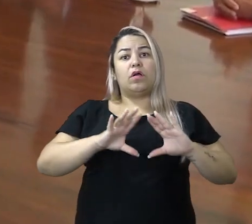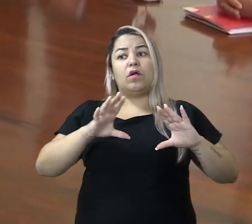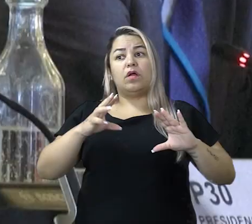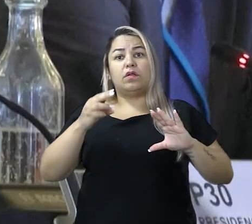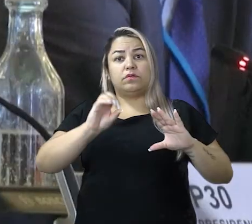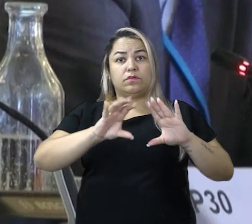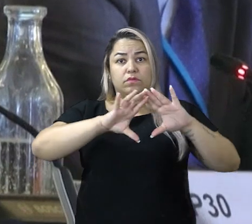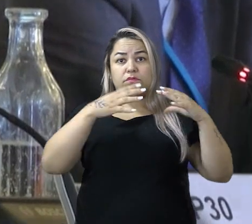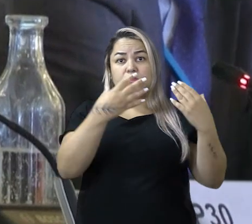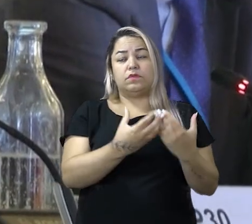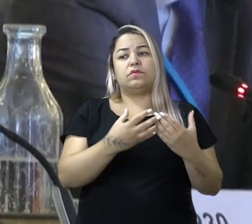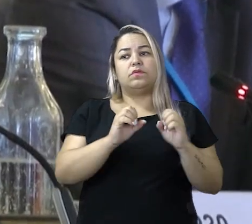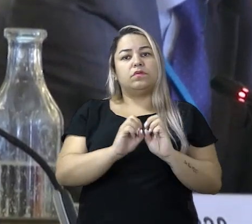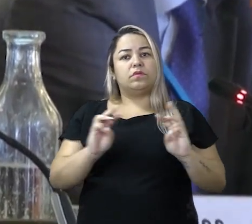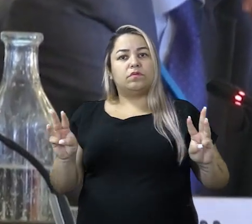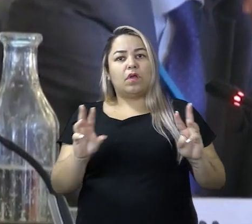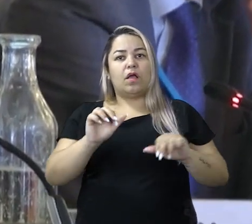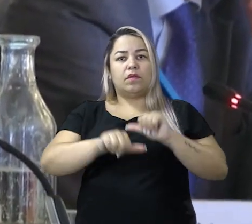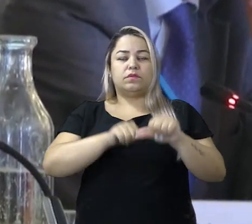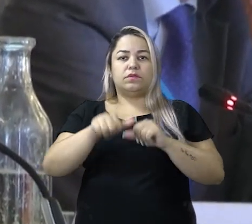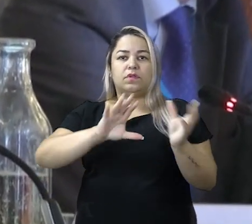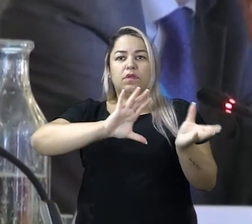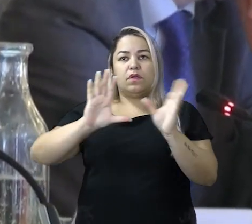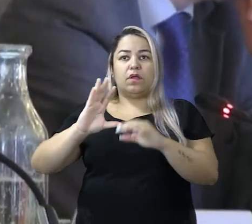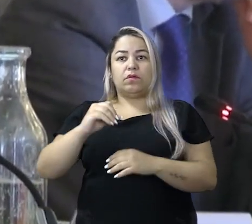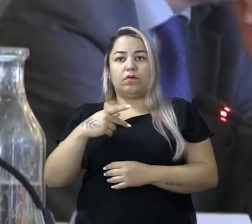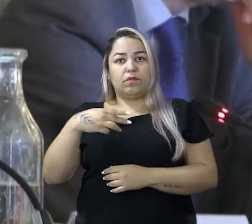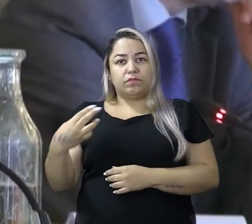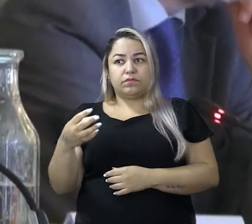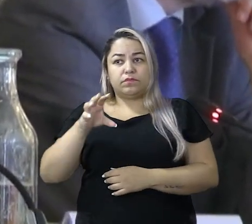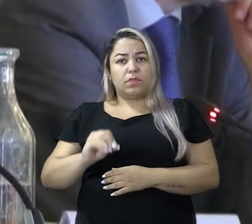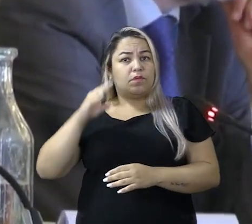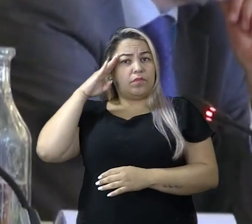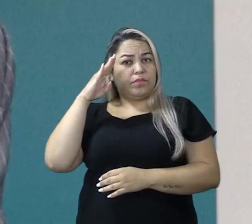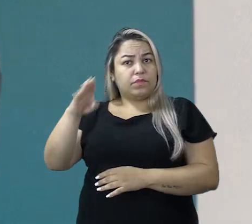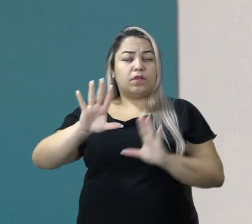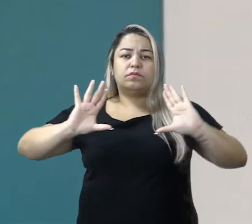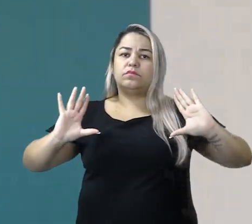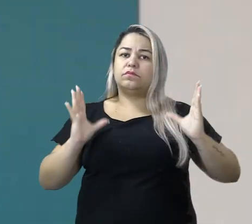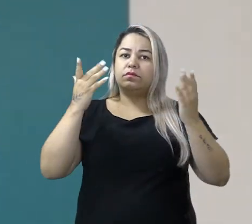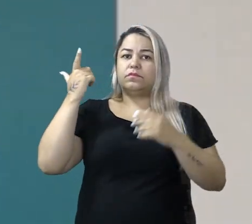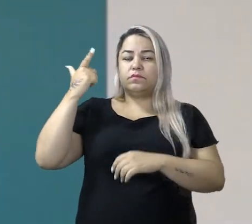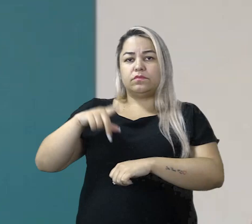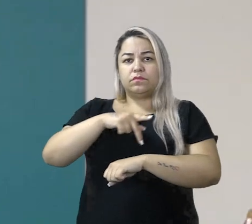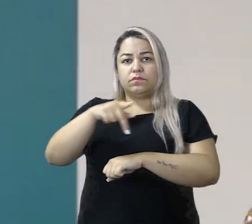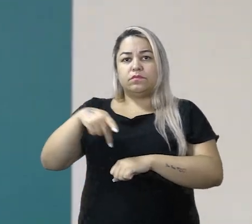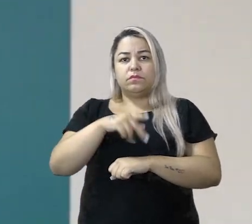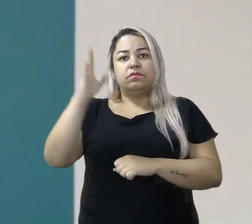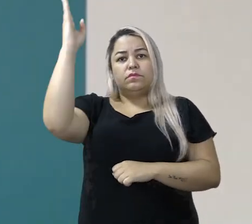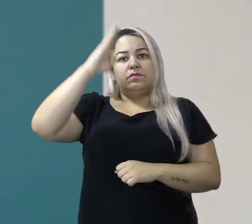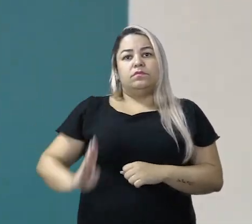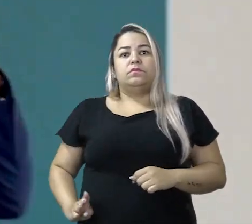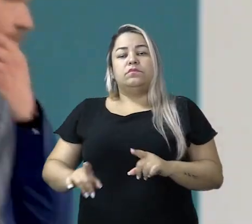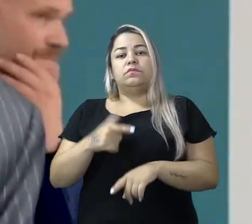30ª Conferência das Nações Unidas sobre Mudança de Clima, a COP30, que será um dos principais eventos internacionais